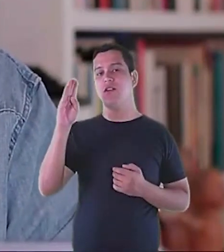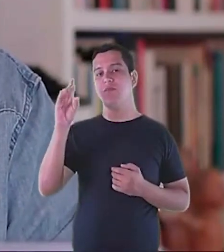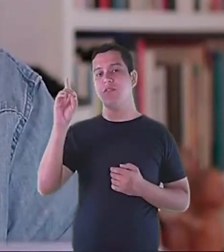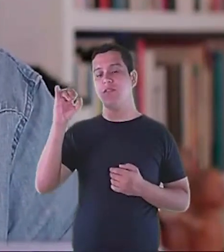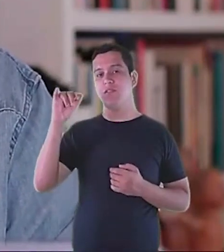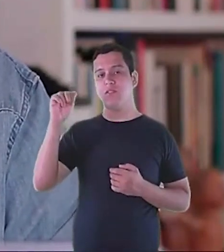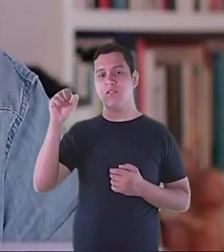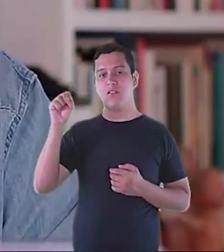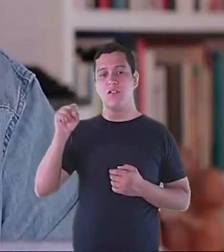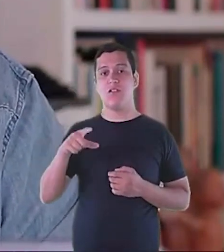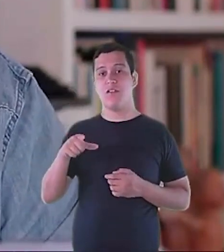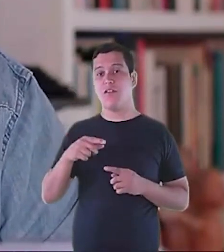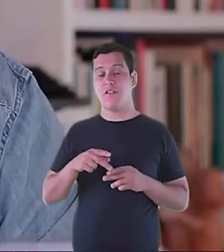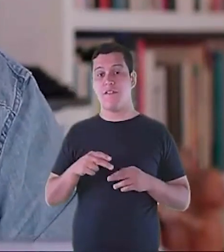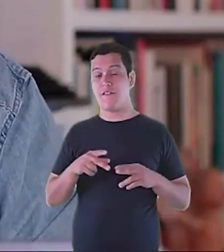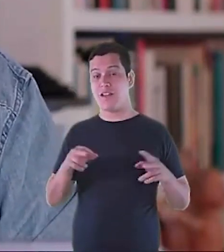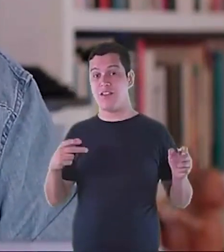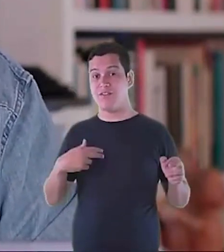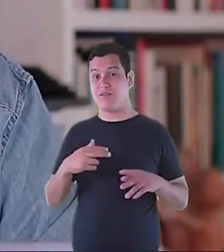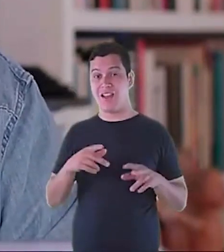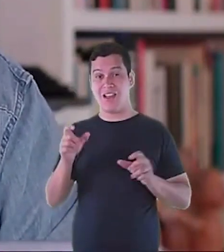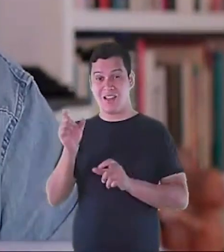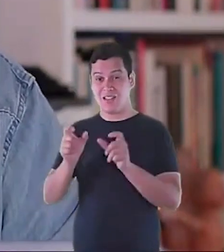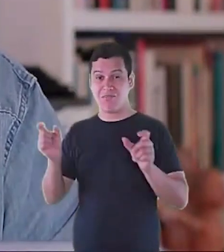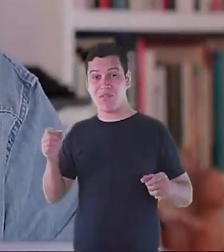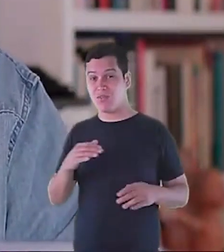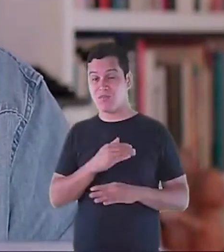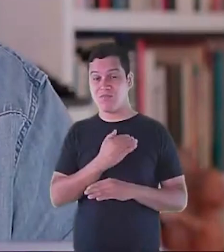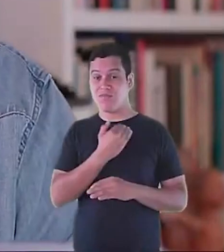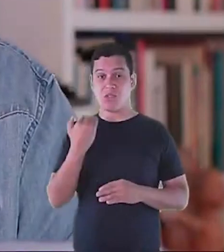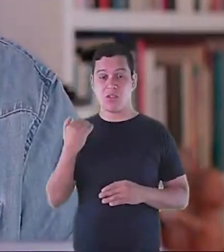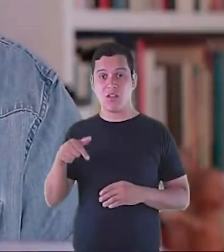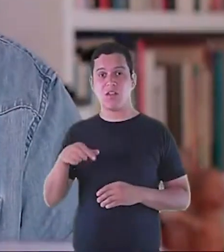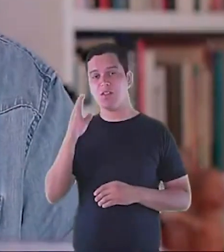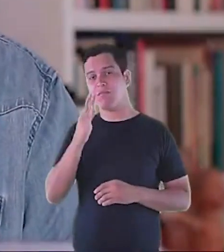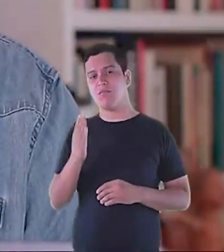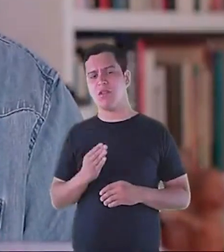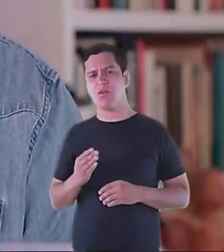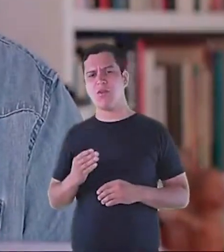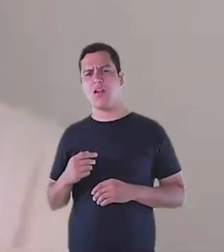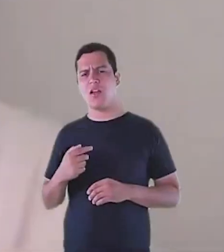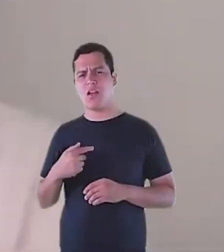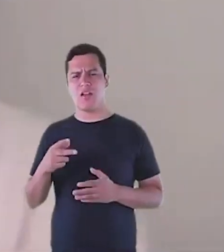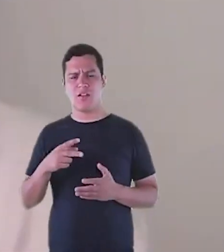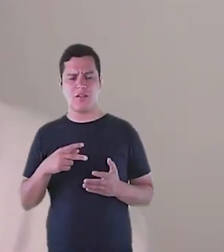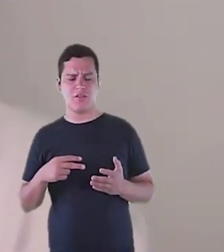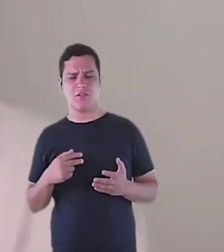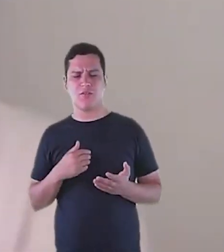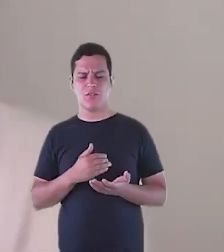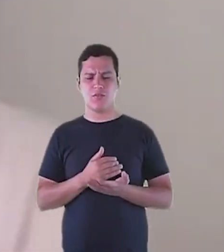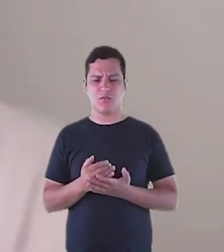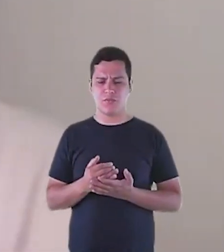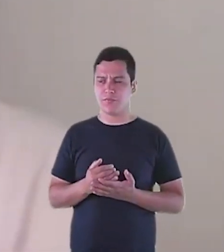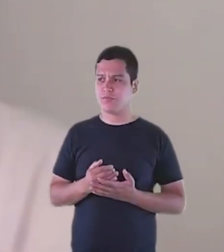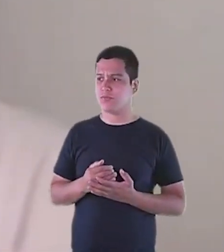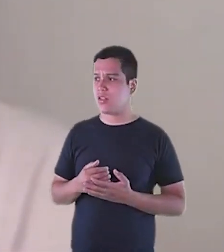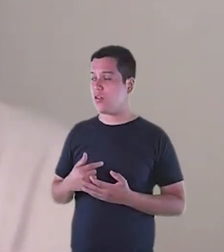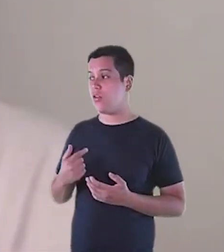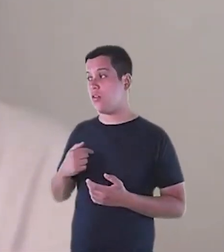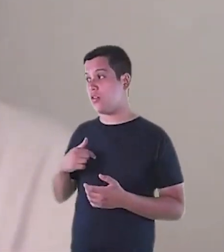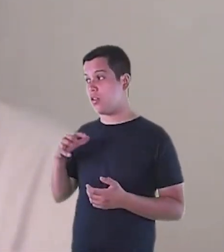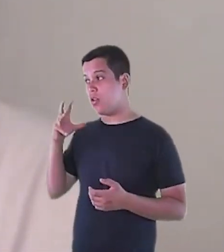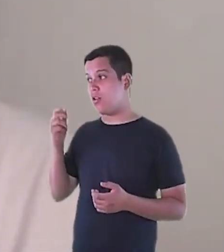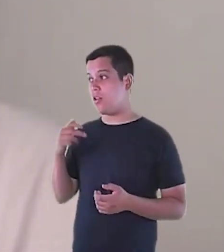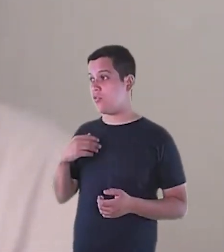genocídio negro no Brasil, do negro no Brasil. No começo, eu relutei Palmares, muito. acho bom dizer, porque